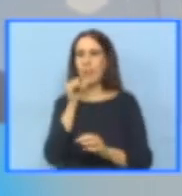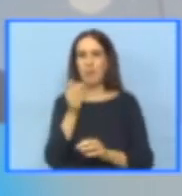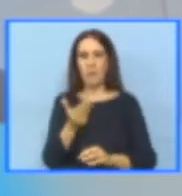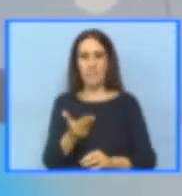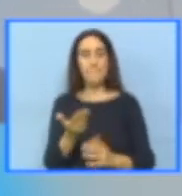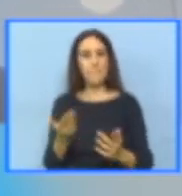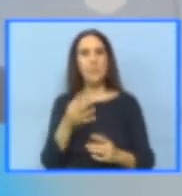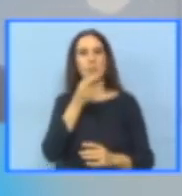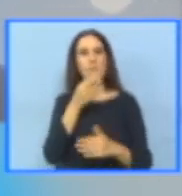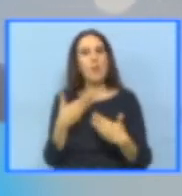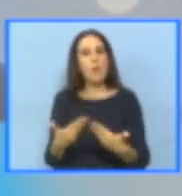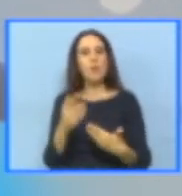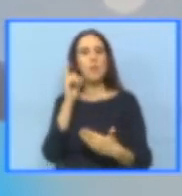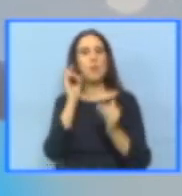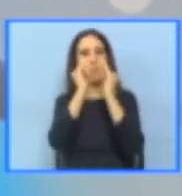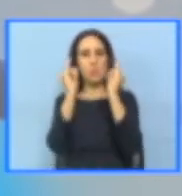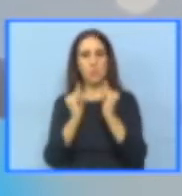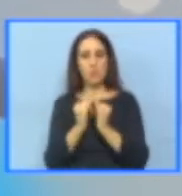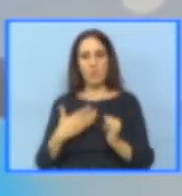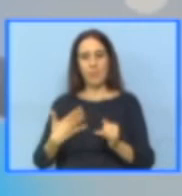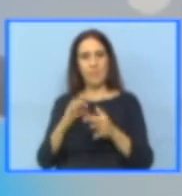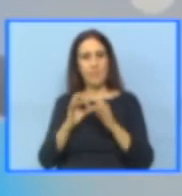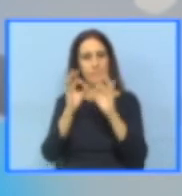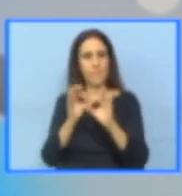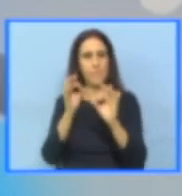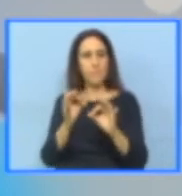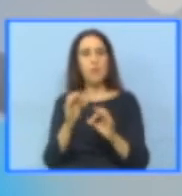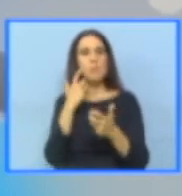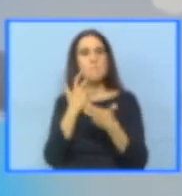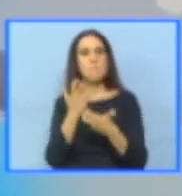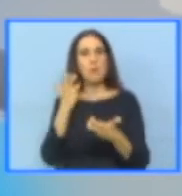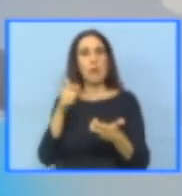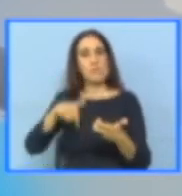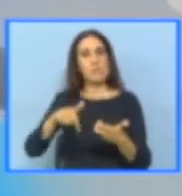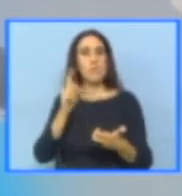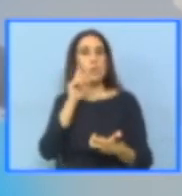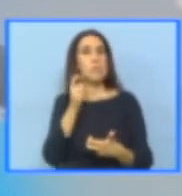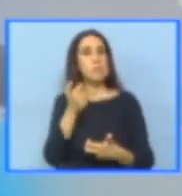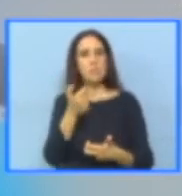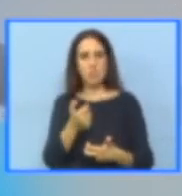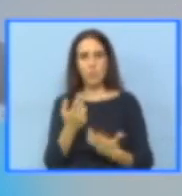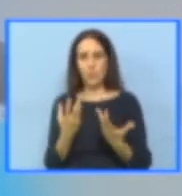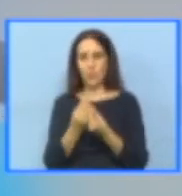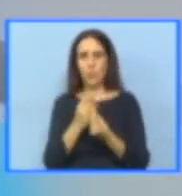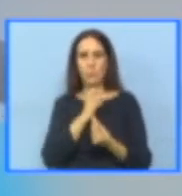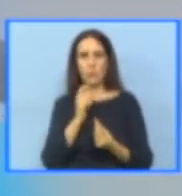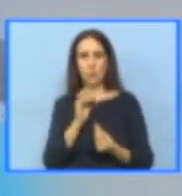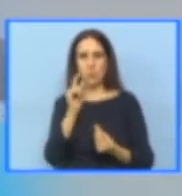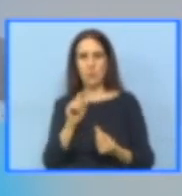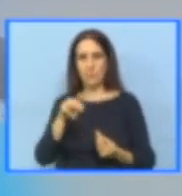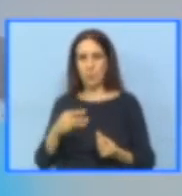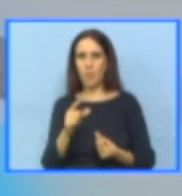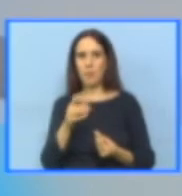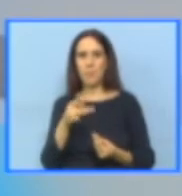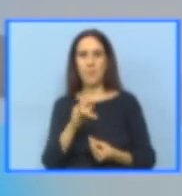permanência. Falamos agora do Dia Internacional da Caridade, que se assinala neste dia 5, com o Padre José Manuel Pereira de Almeida,